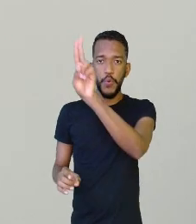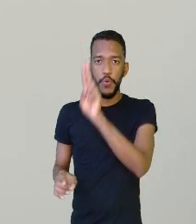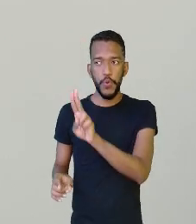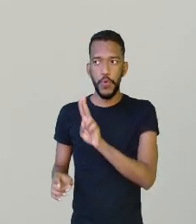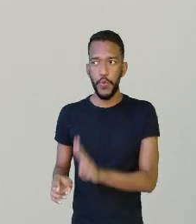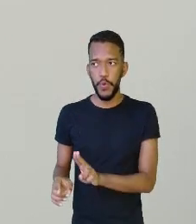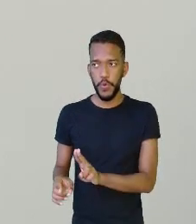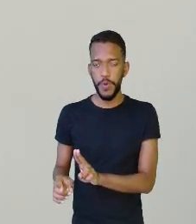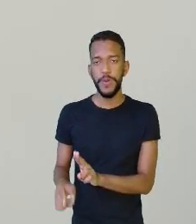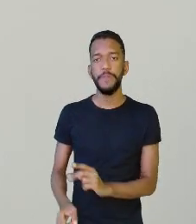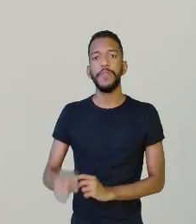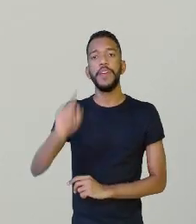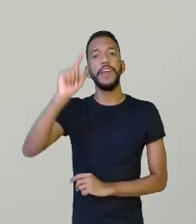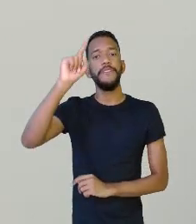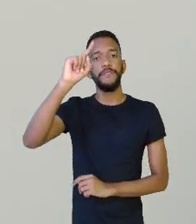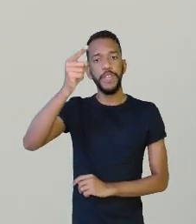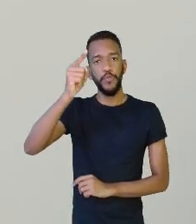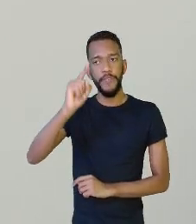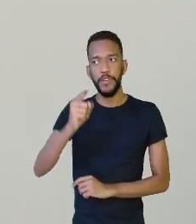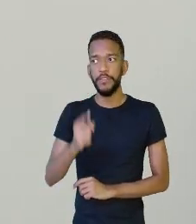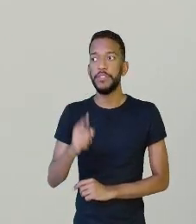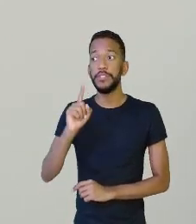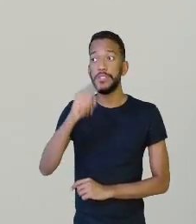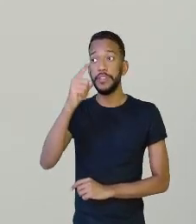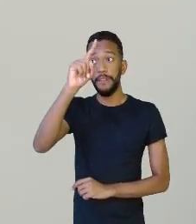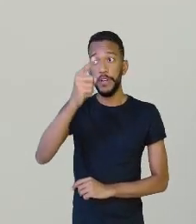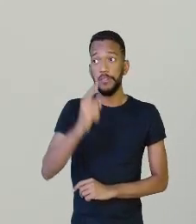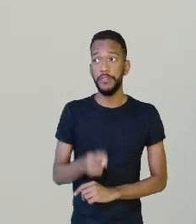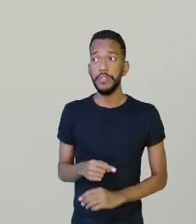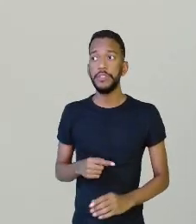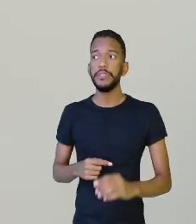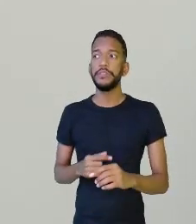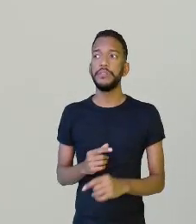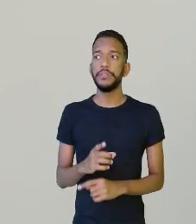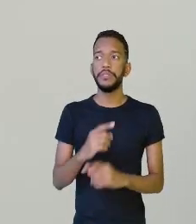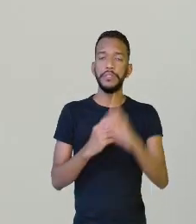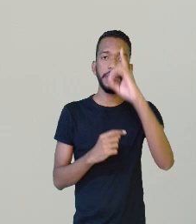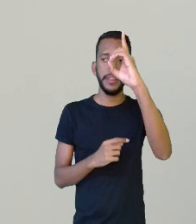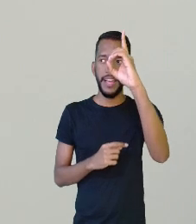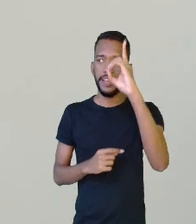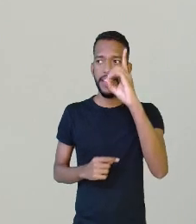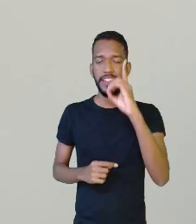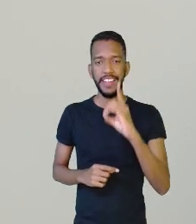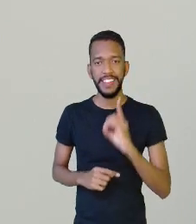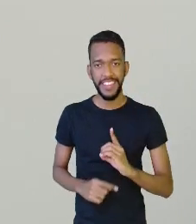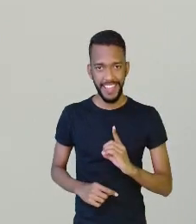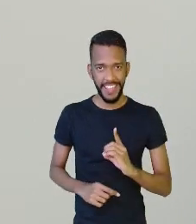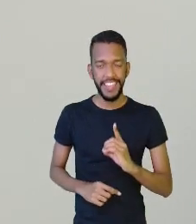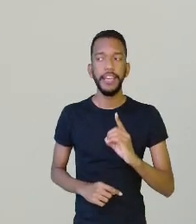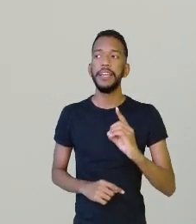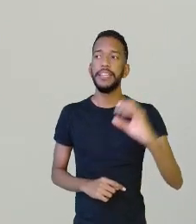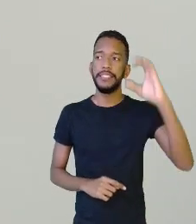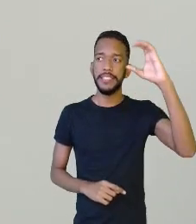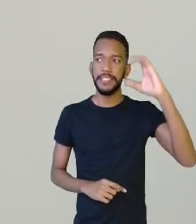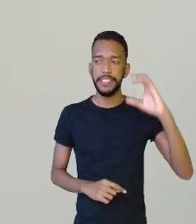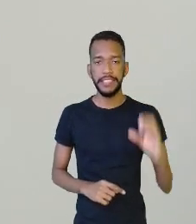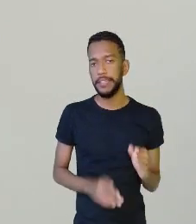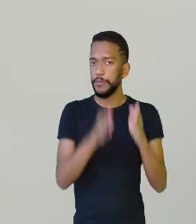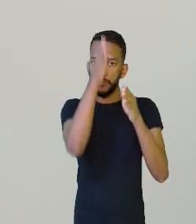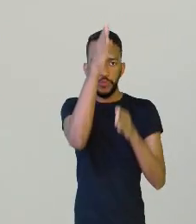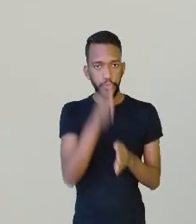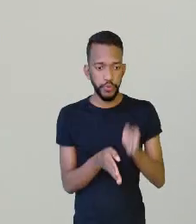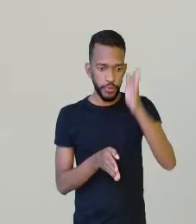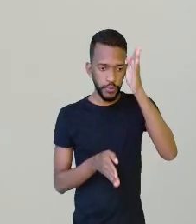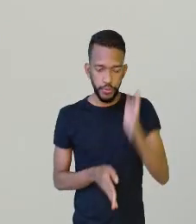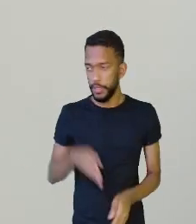unidade, abaixo unidade. Olha, depois da vírgula, décimo embaixo de décimo, centésimo